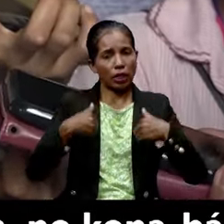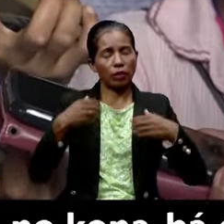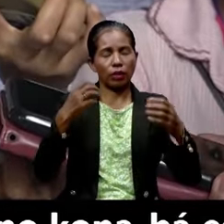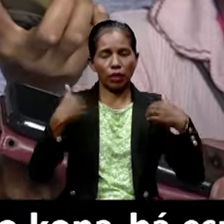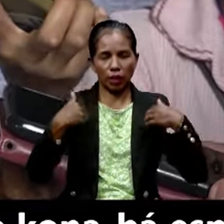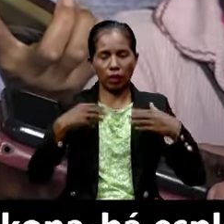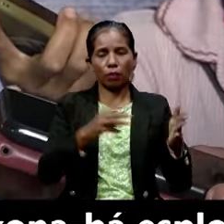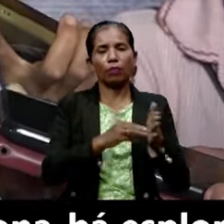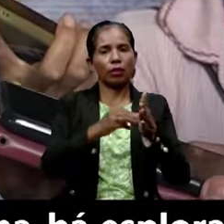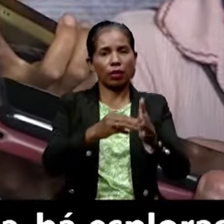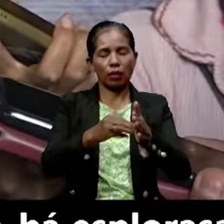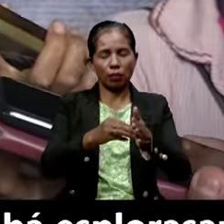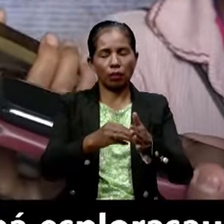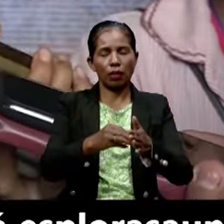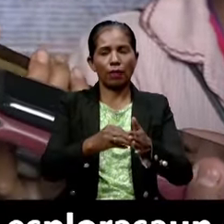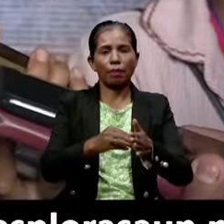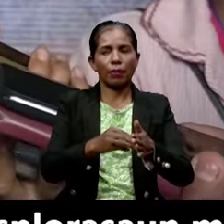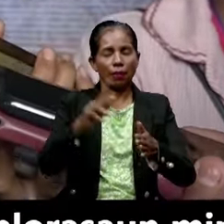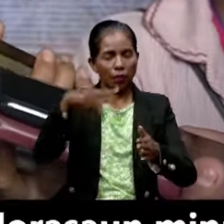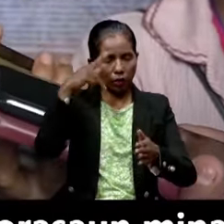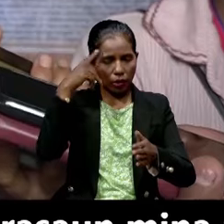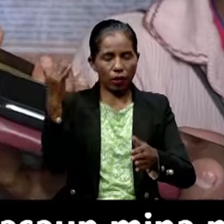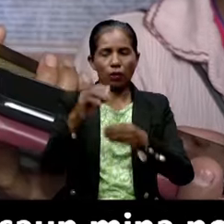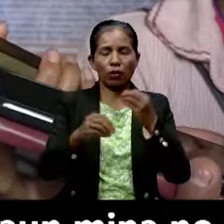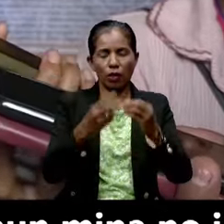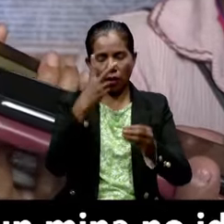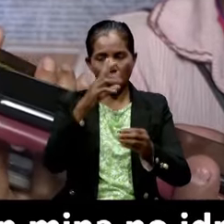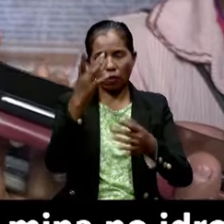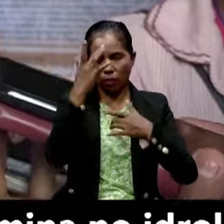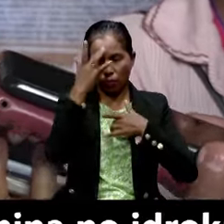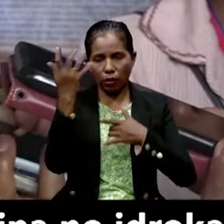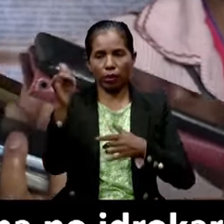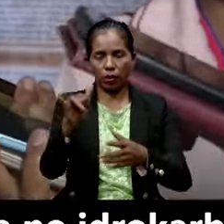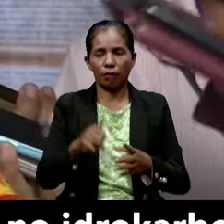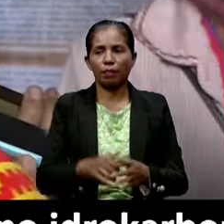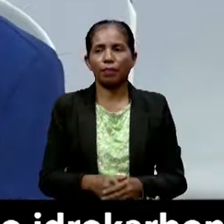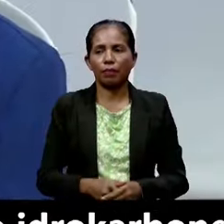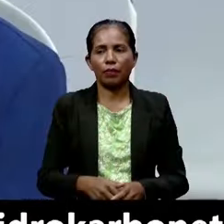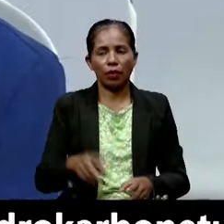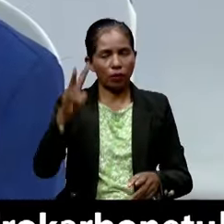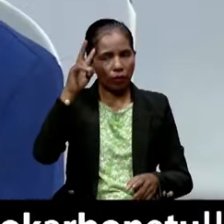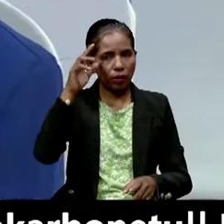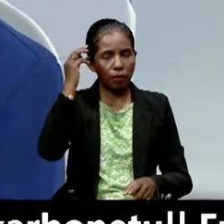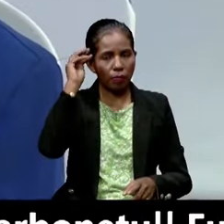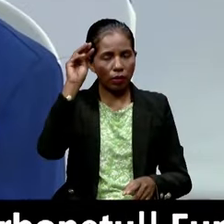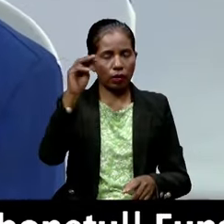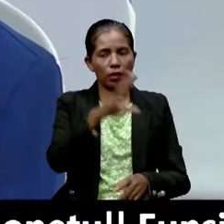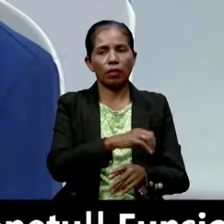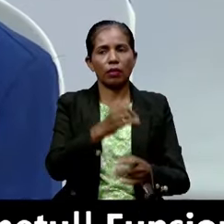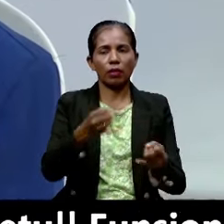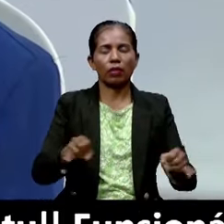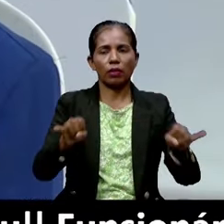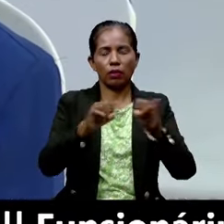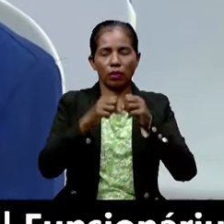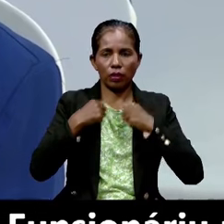politika estrategia balo nebe ke precisa halo relaciona o moras não contagiosa. Vice-ministro Saúde e Fortalecimento